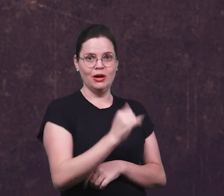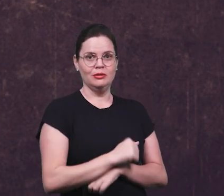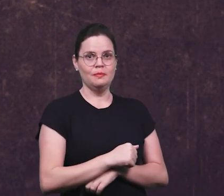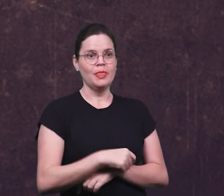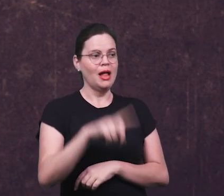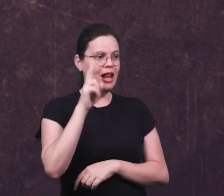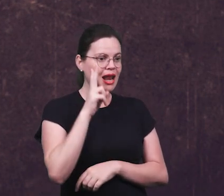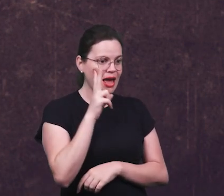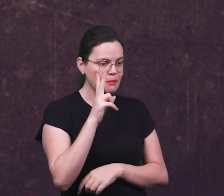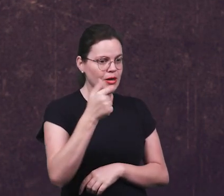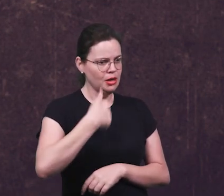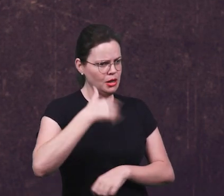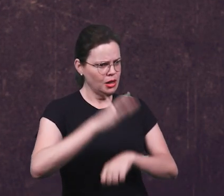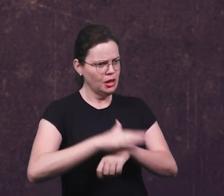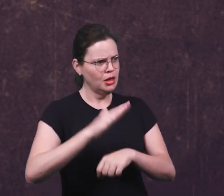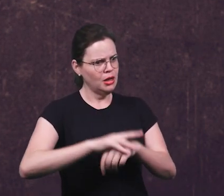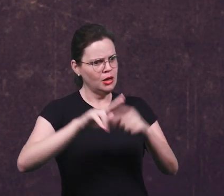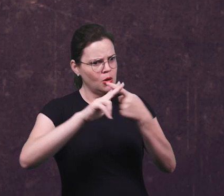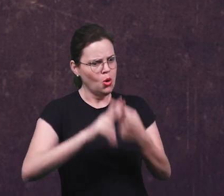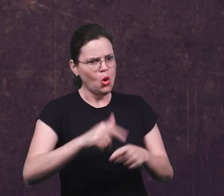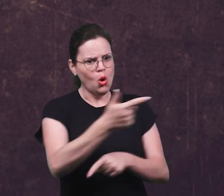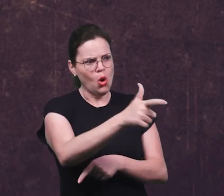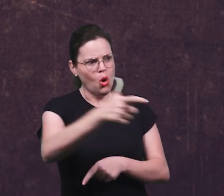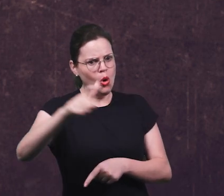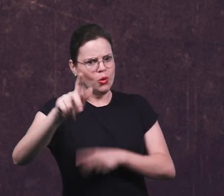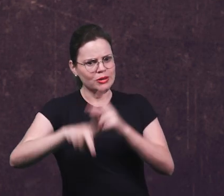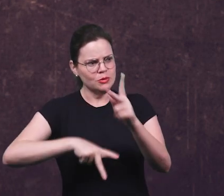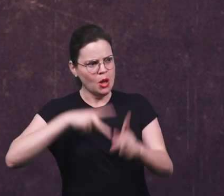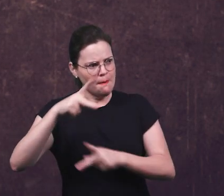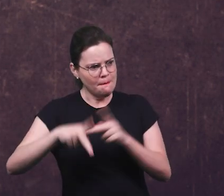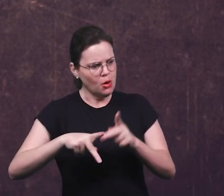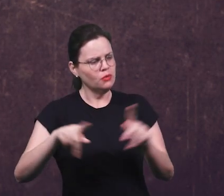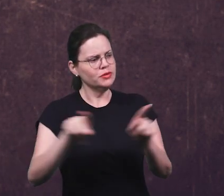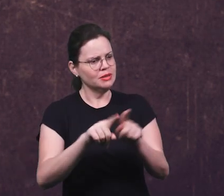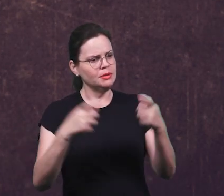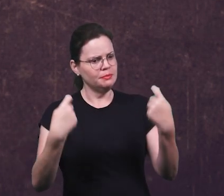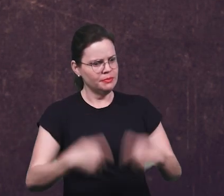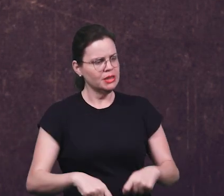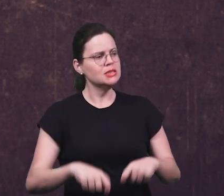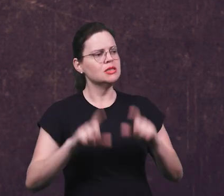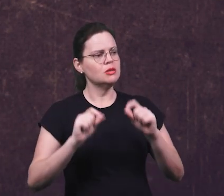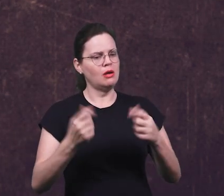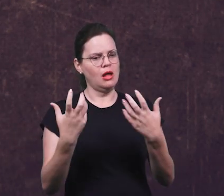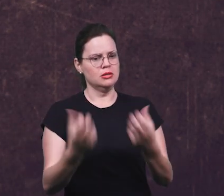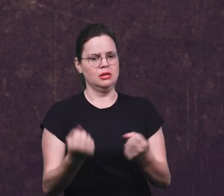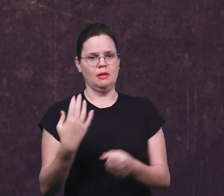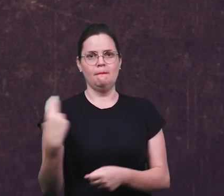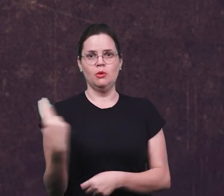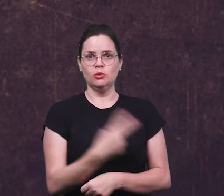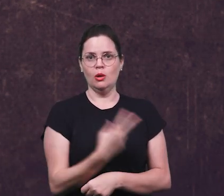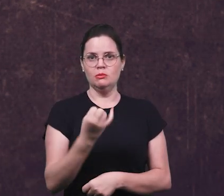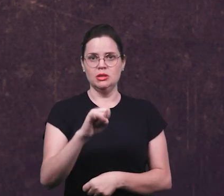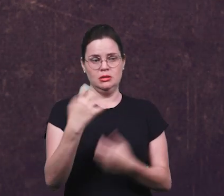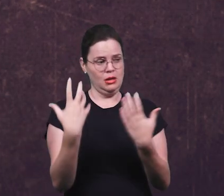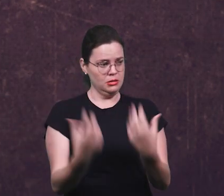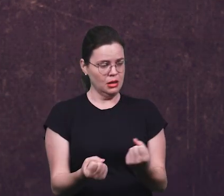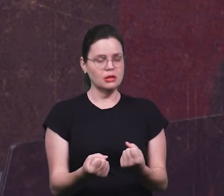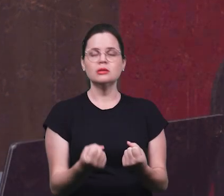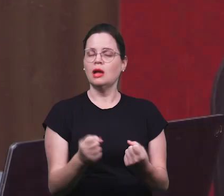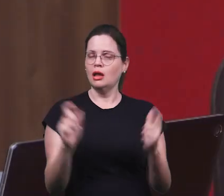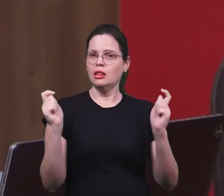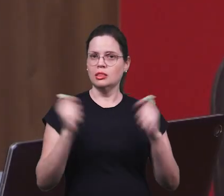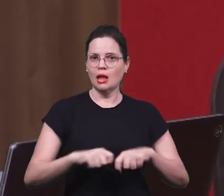dos homens busque ao Senhor e todos os gentios sobre os quais o meu nome é invocado. Diz o Senhor que faz todas essas